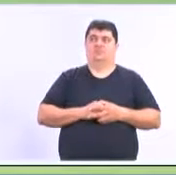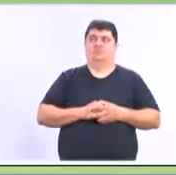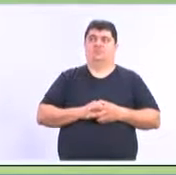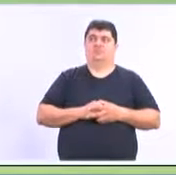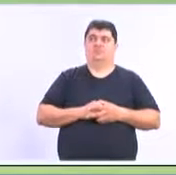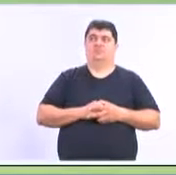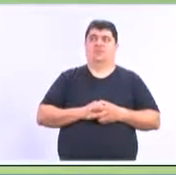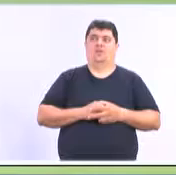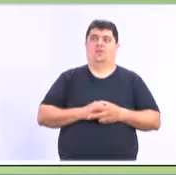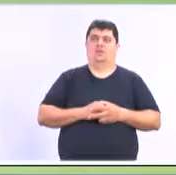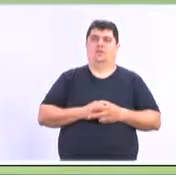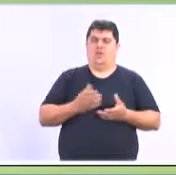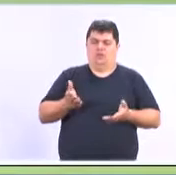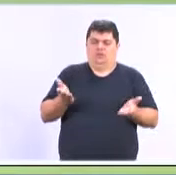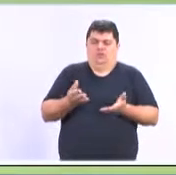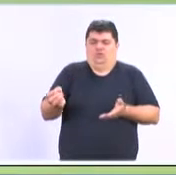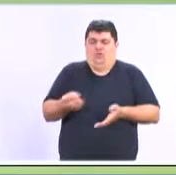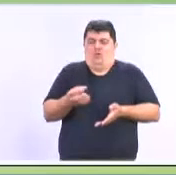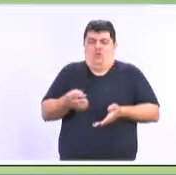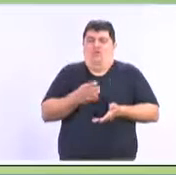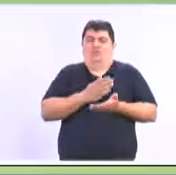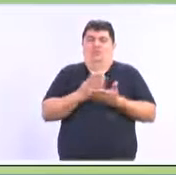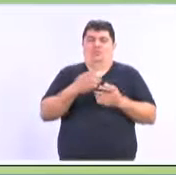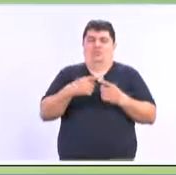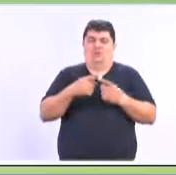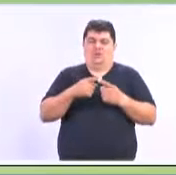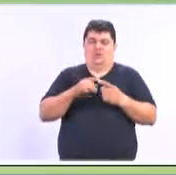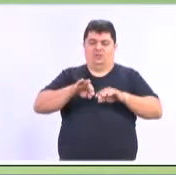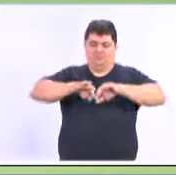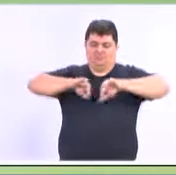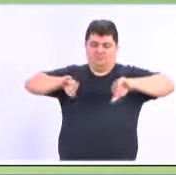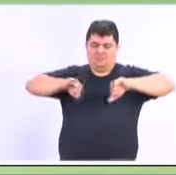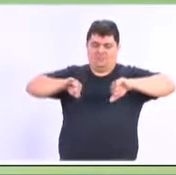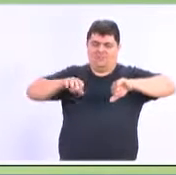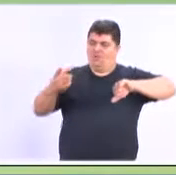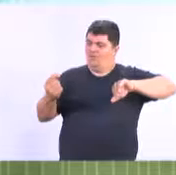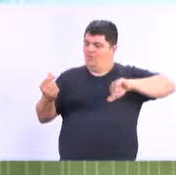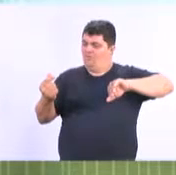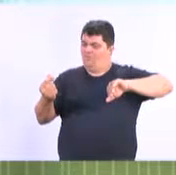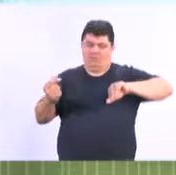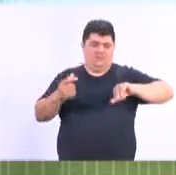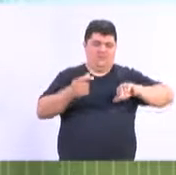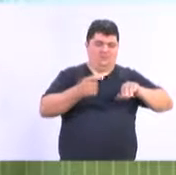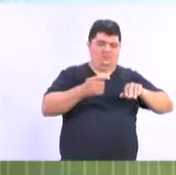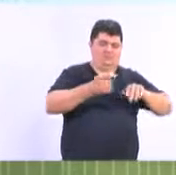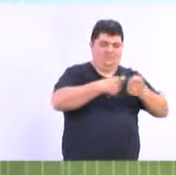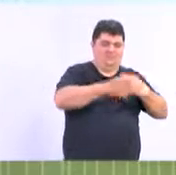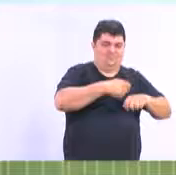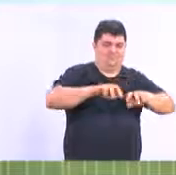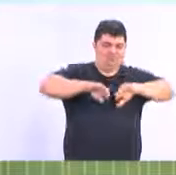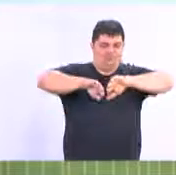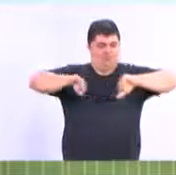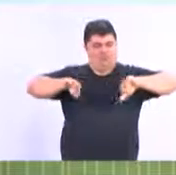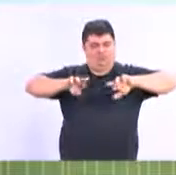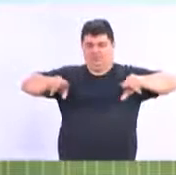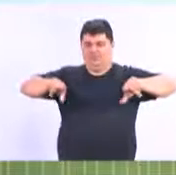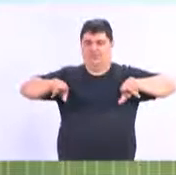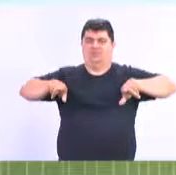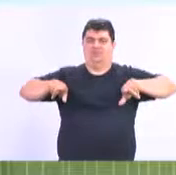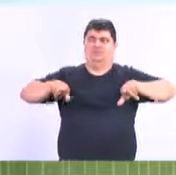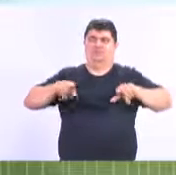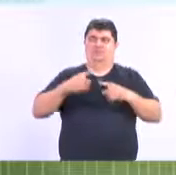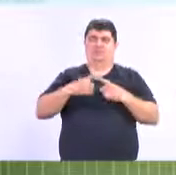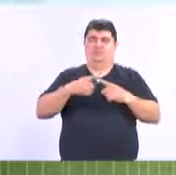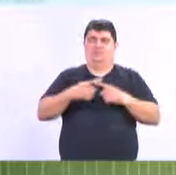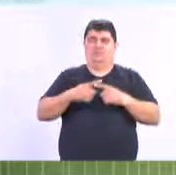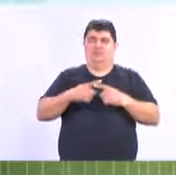Isso veio agora, recentemente, essa divisão da financeira. Porque financeiro não faz parte das operações da empresa e faz parte das operações da empresa.